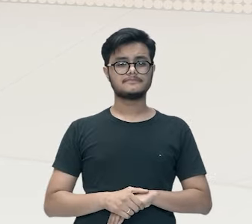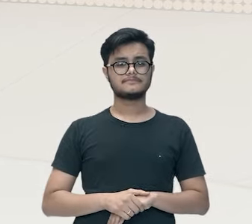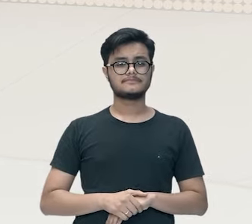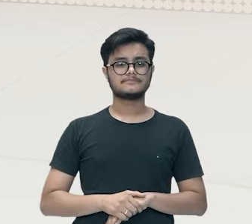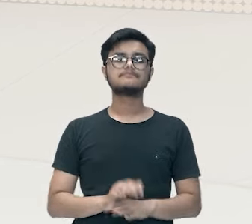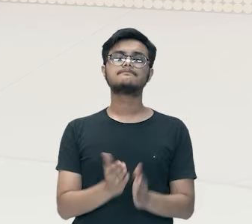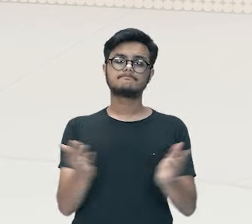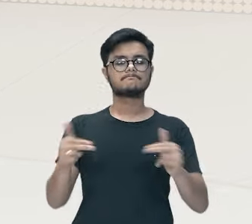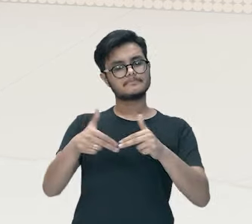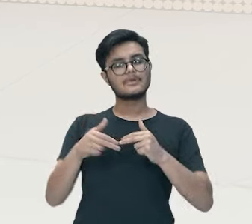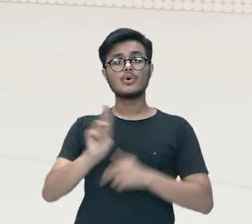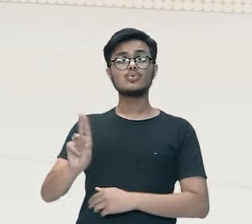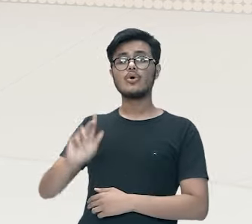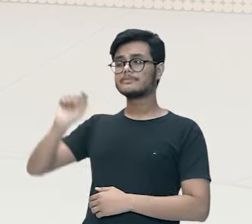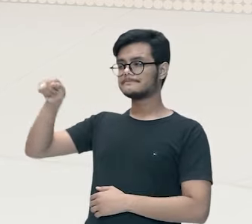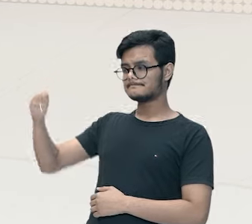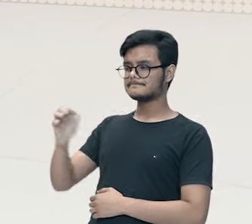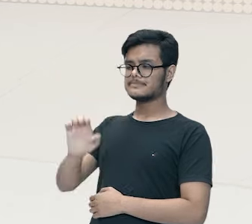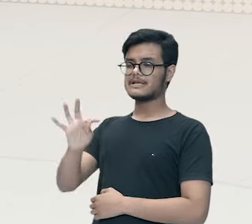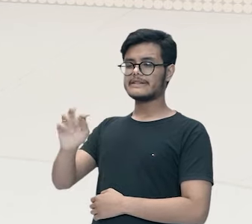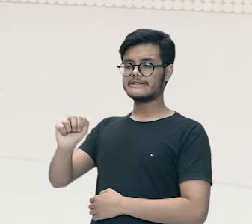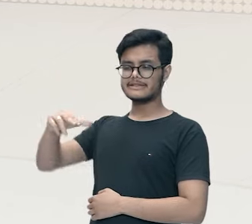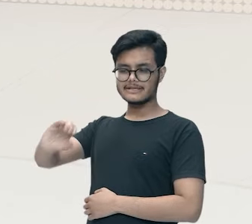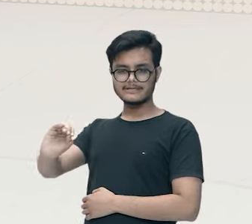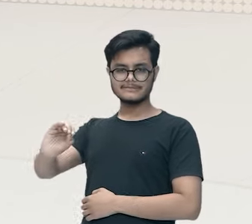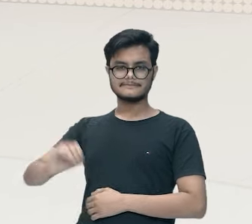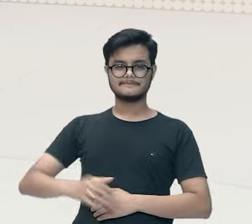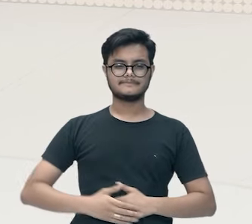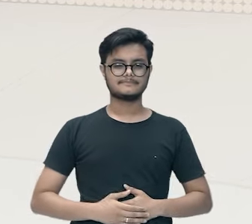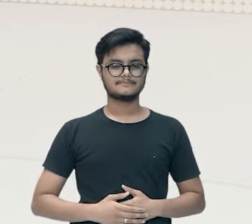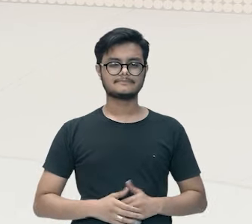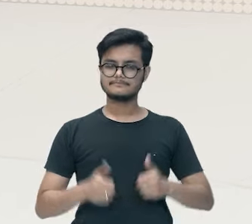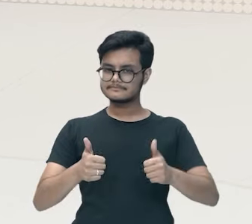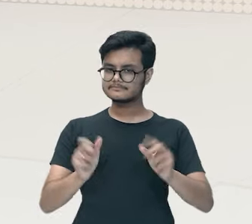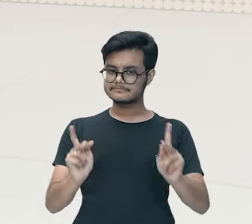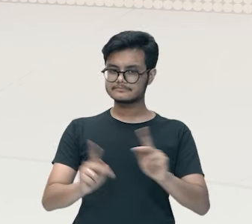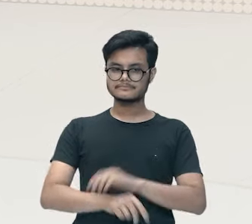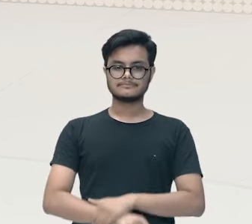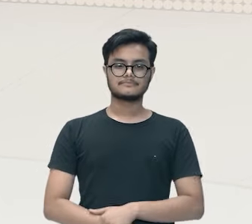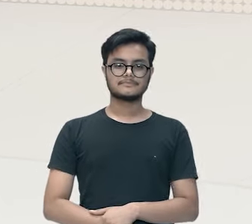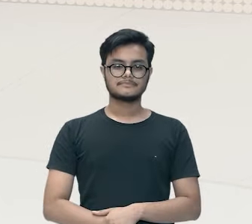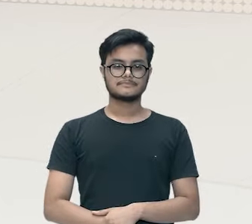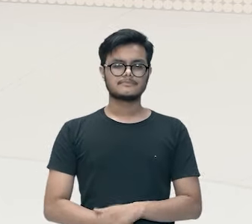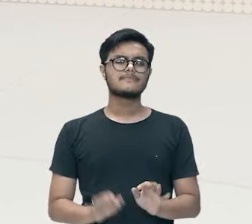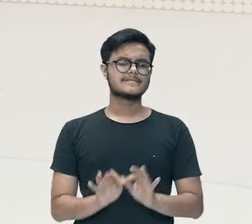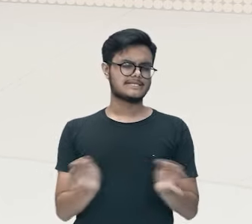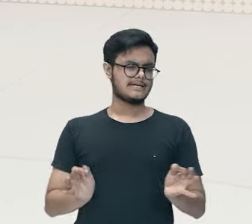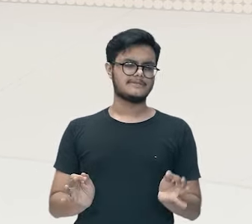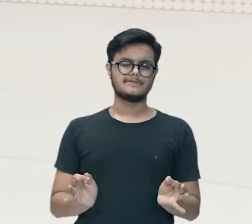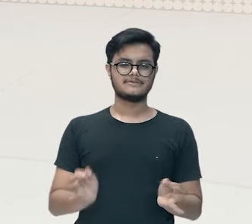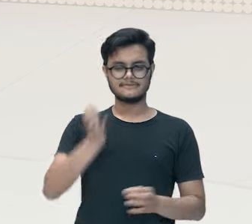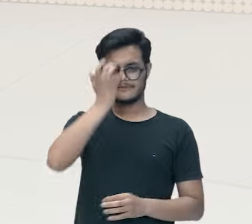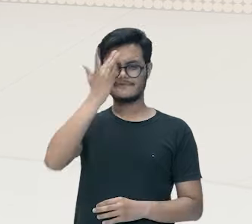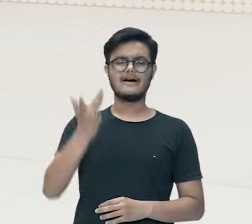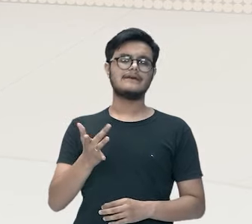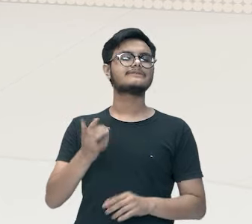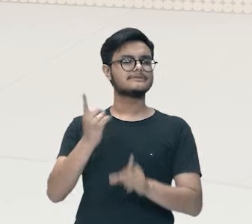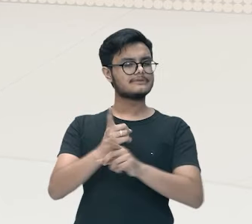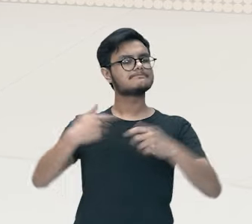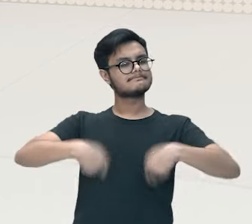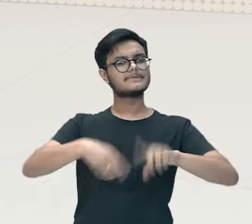dessa cadeia, né, o CH3, CH3, é o etano, ok? Olha como é fácil, né? Basta a gente seguir o passo a